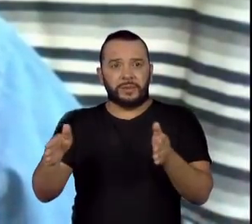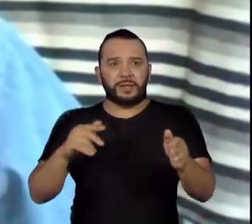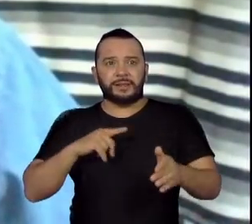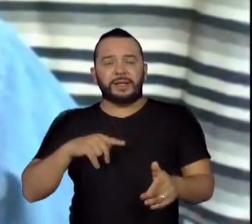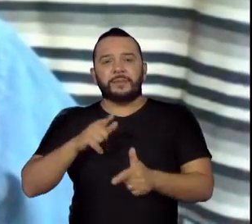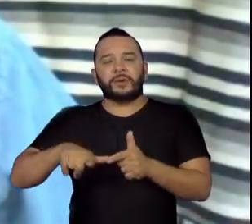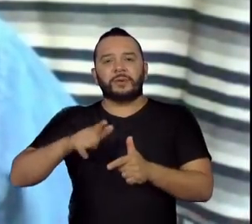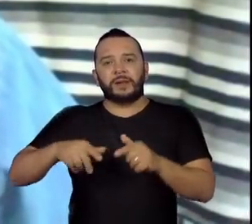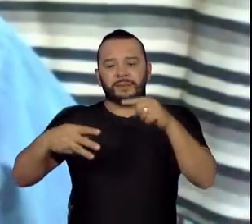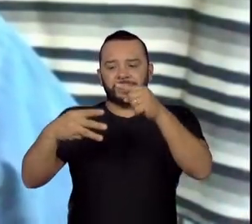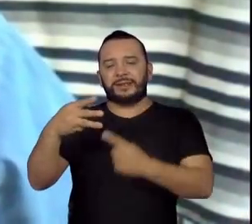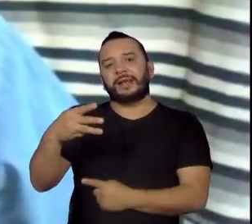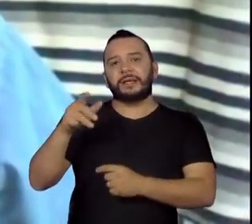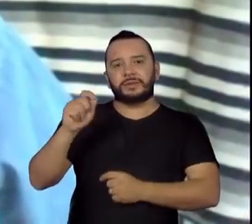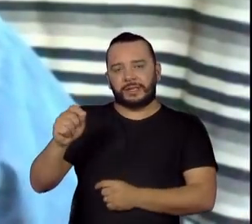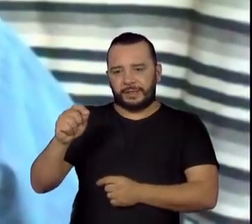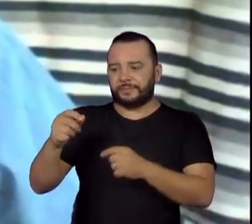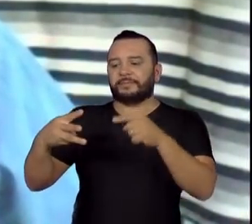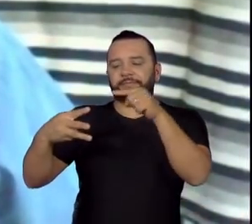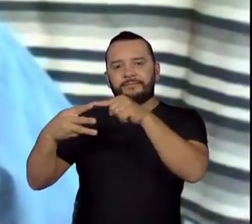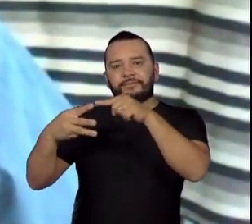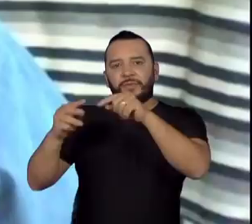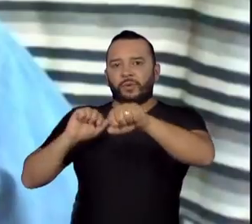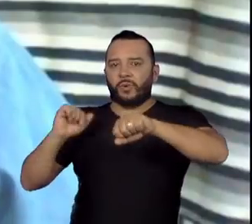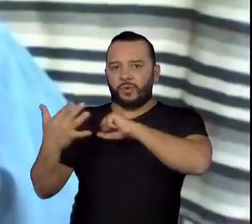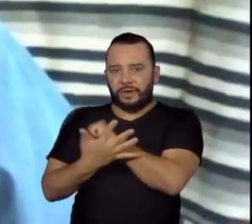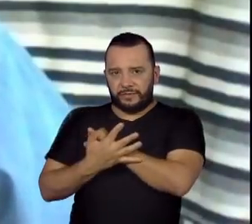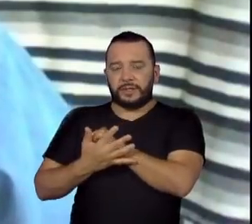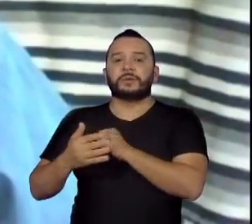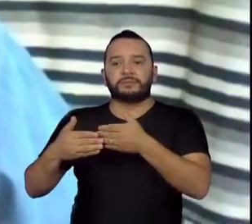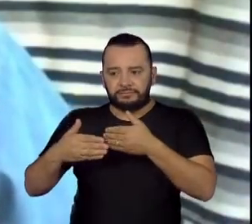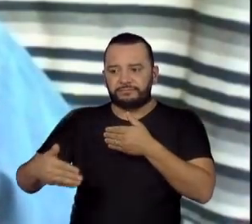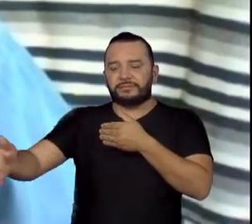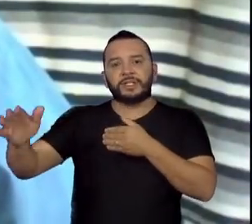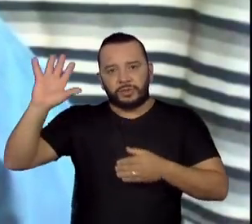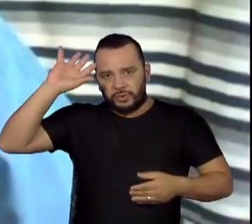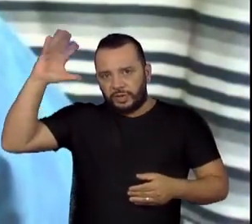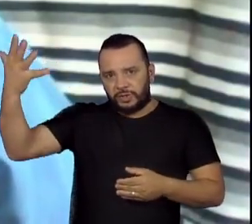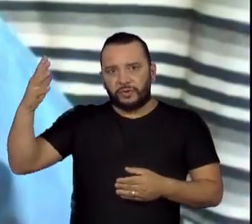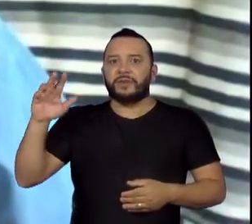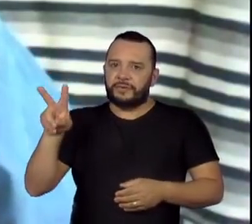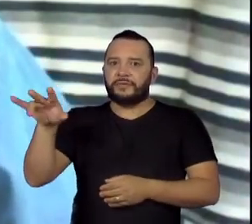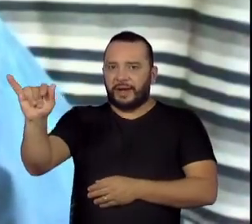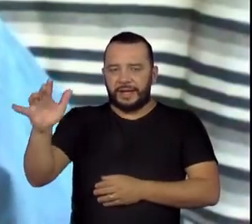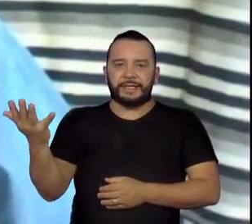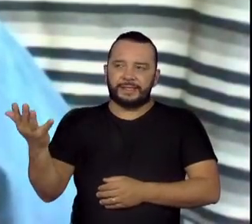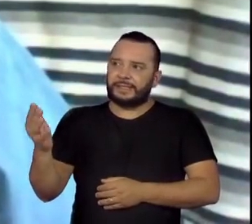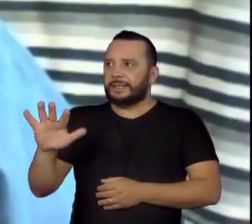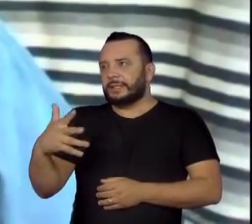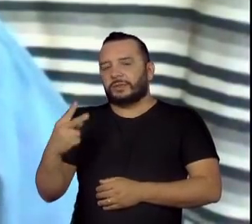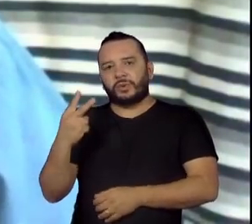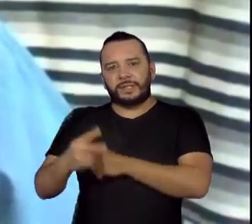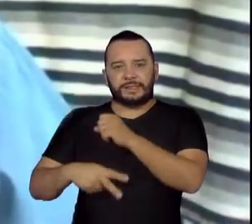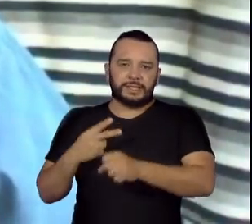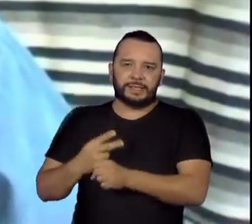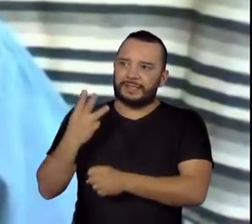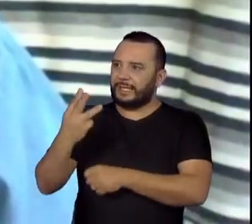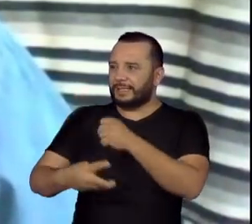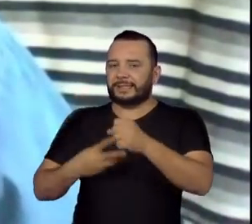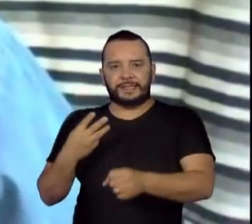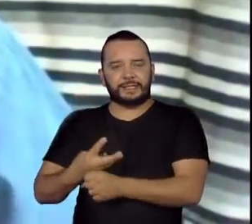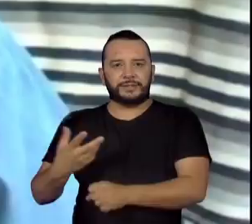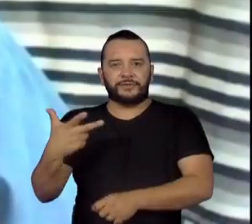A pandemia, que é uma crise que vai ter uma solução relativamente rápida. Talvez em 2 ou 3 anos tenhamos